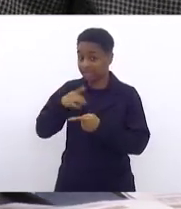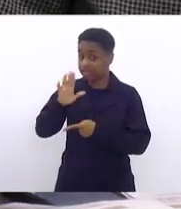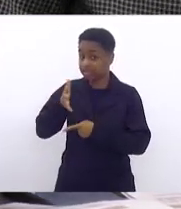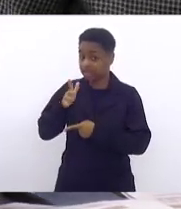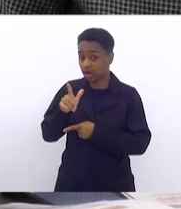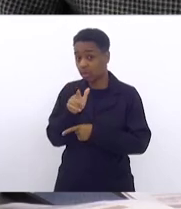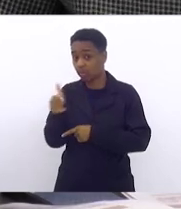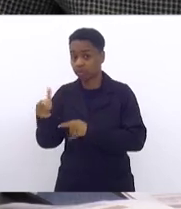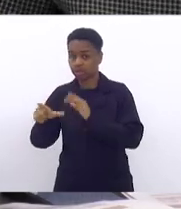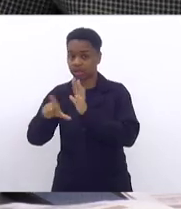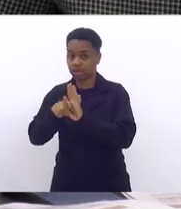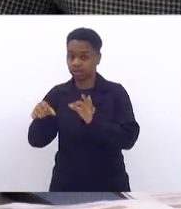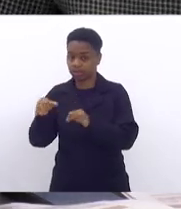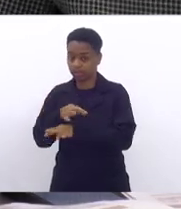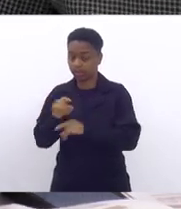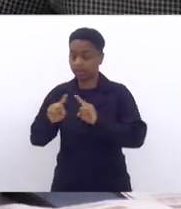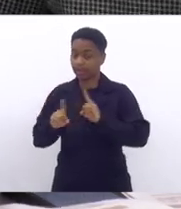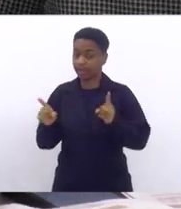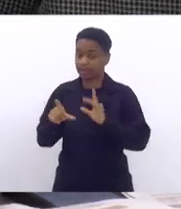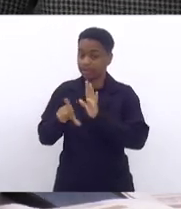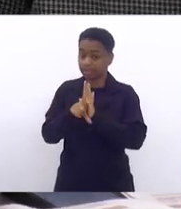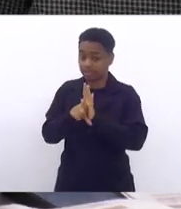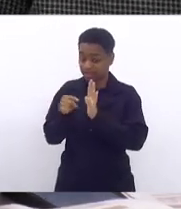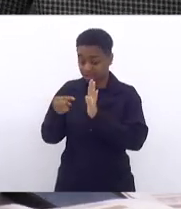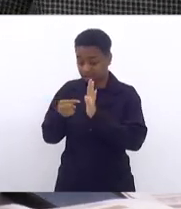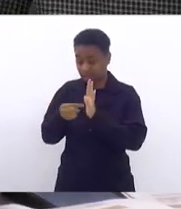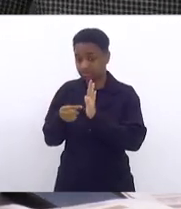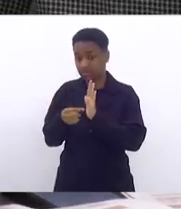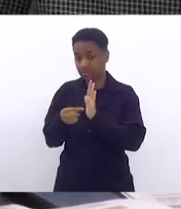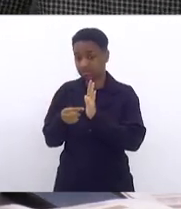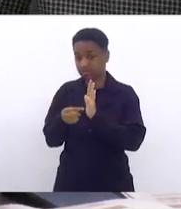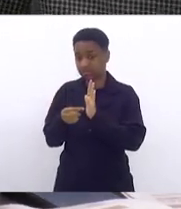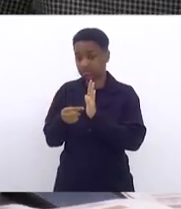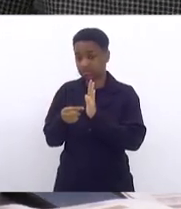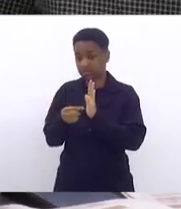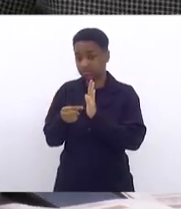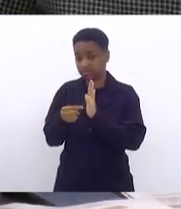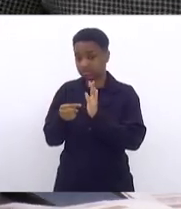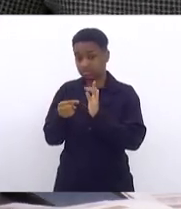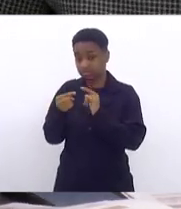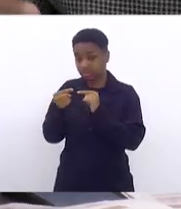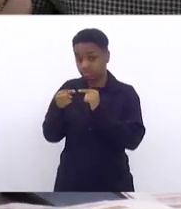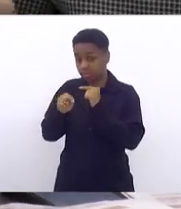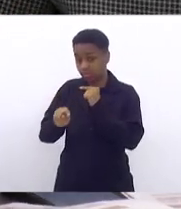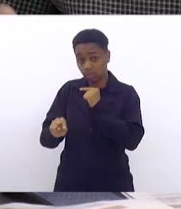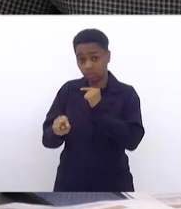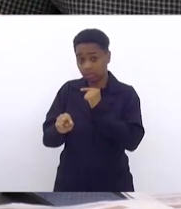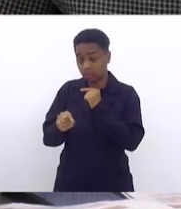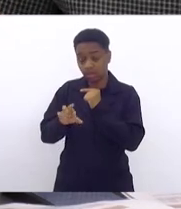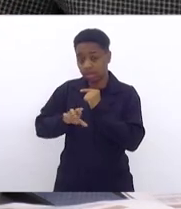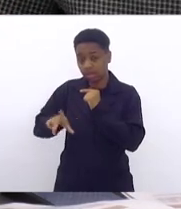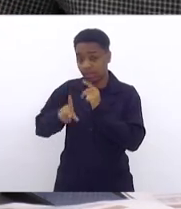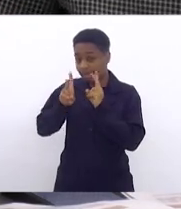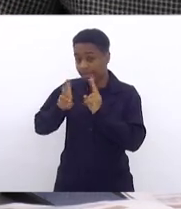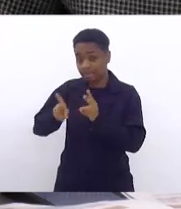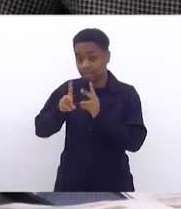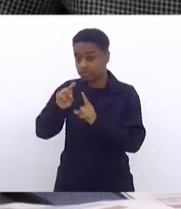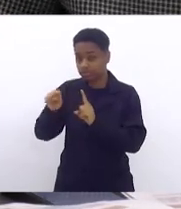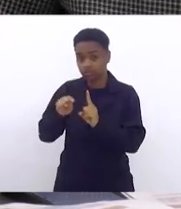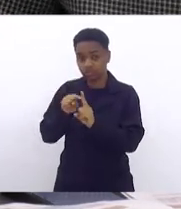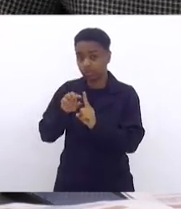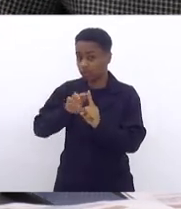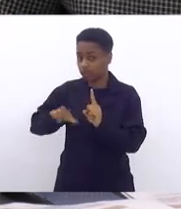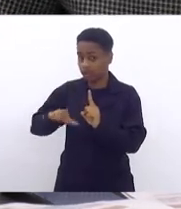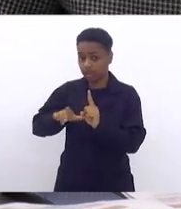lei. Mas a lei que é mencionada não é, é do mesmo objeto